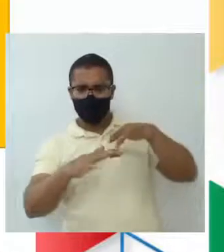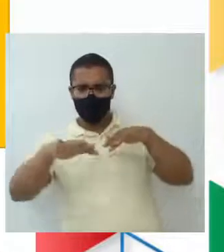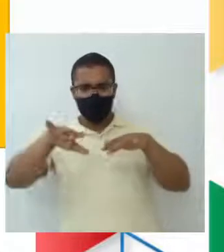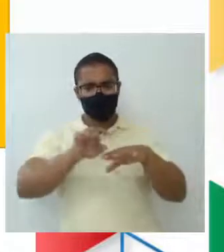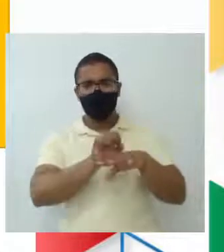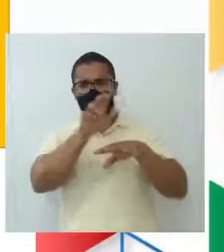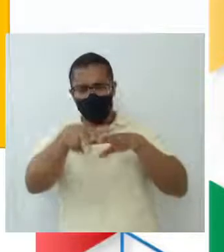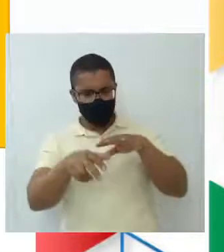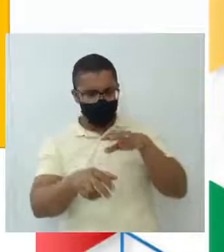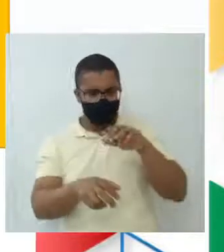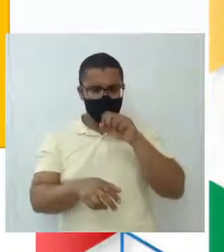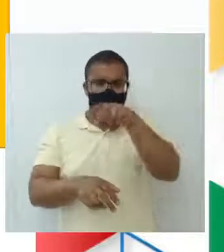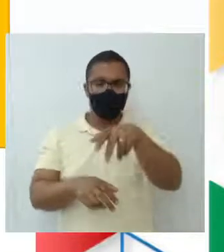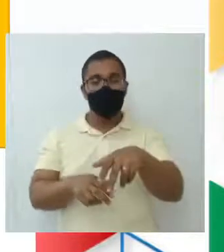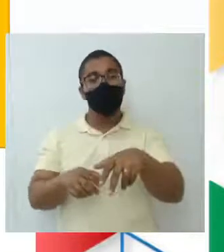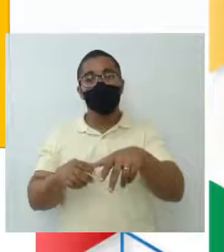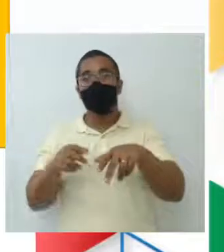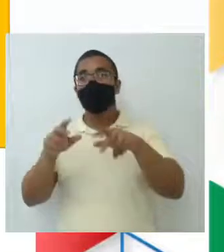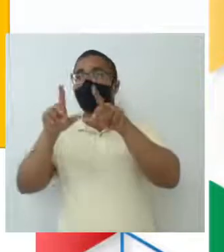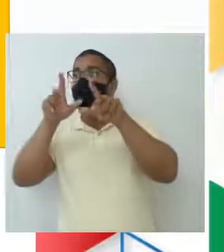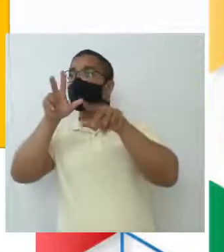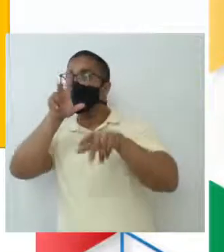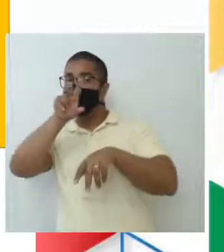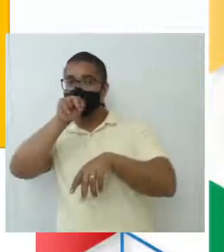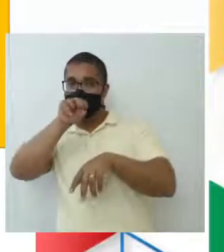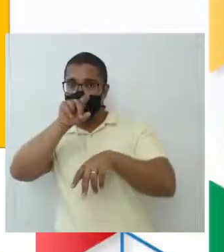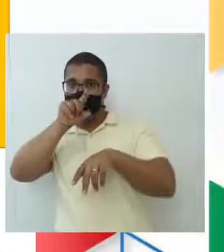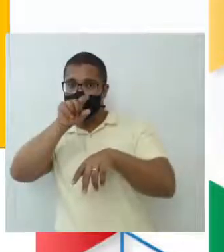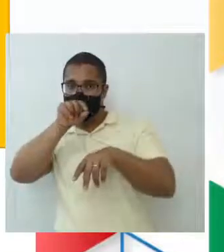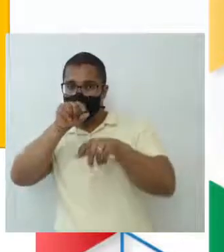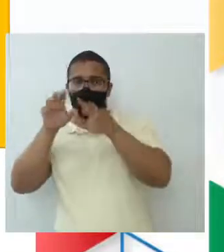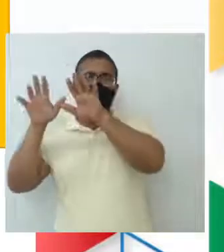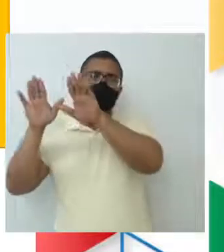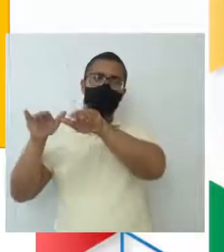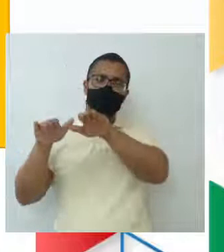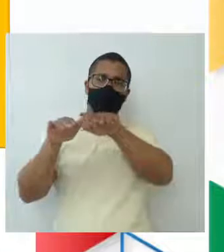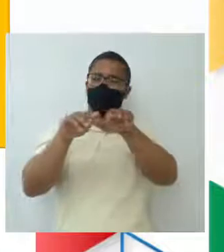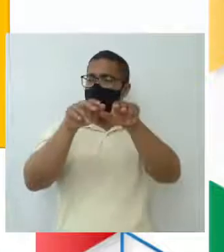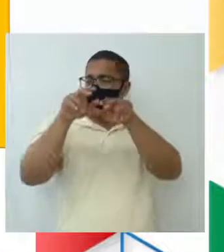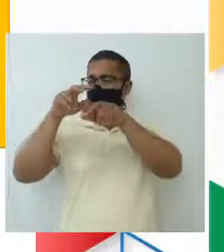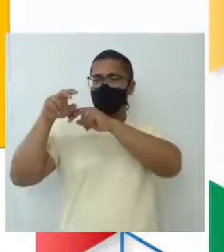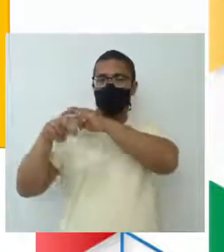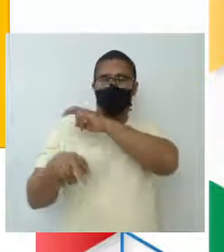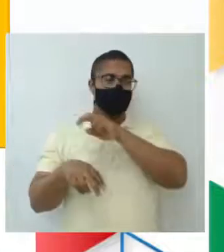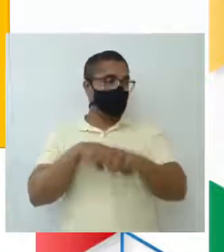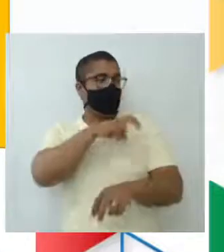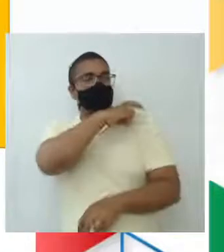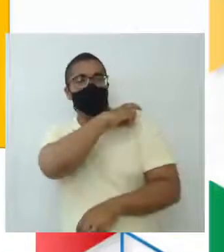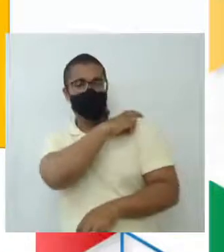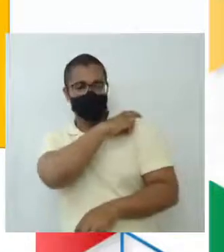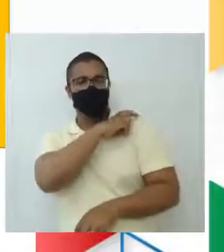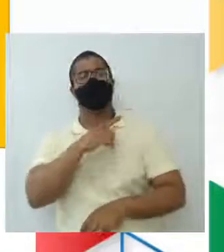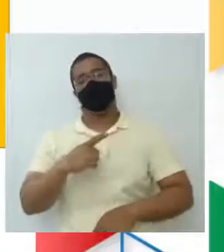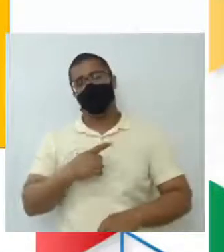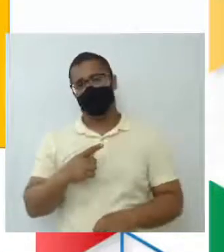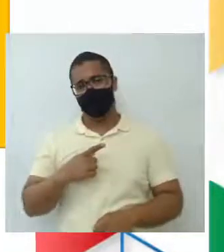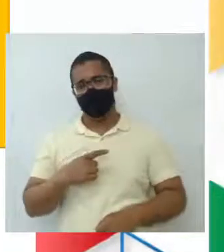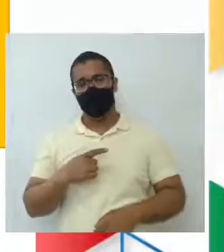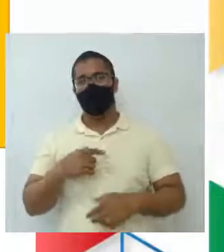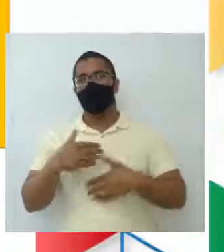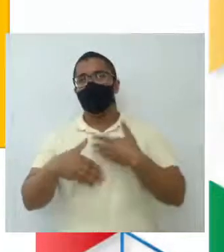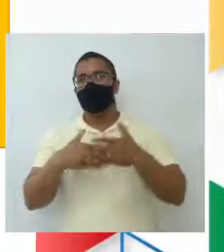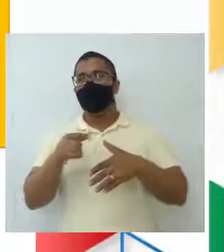ombros. Certo dia, orando no alto do rochedo, desceu do céu um serafim de asas,